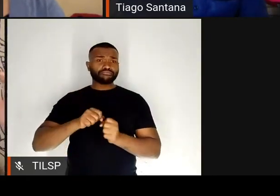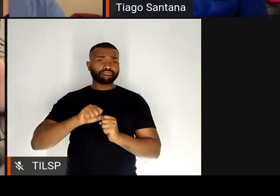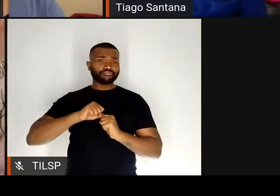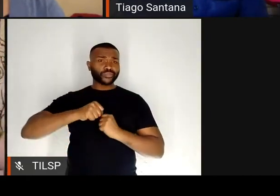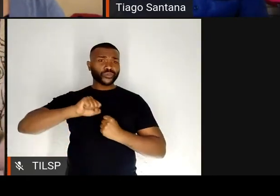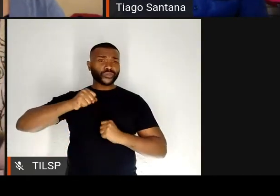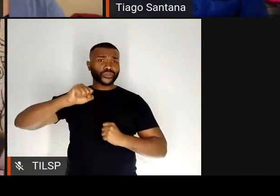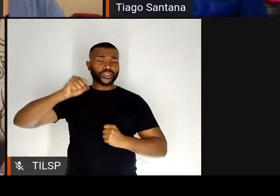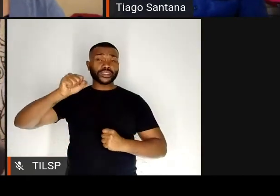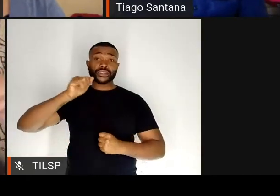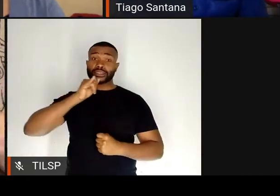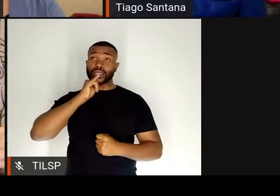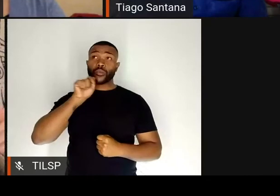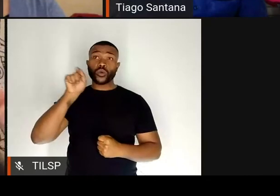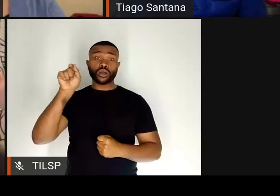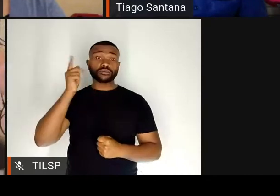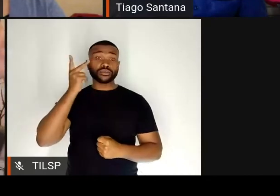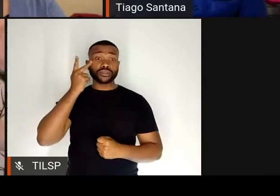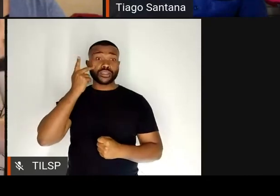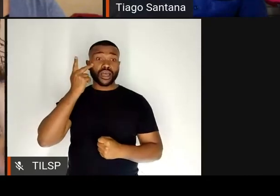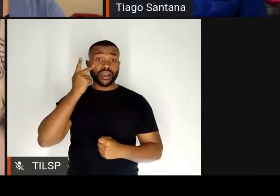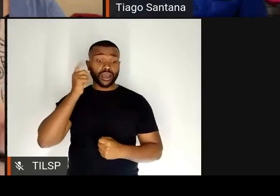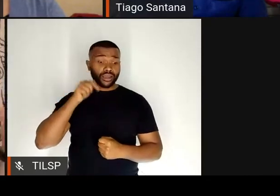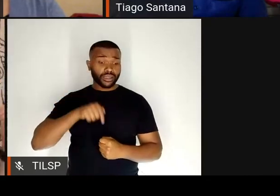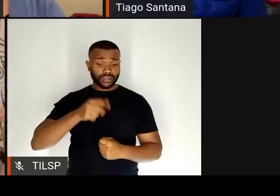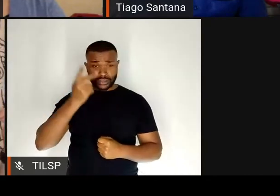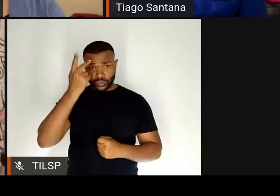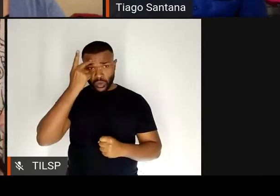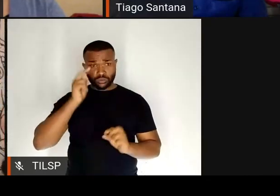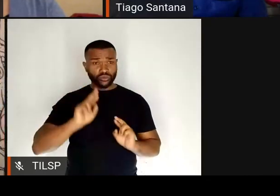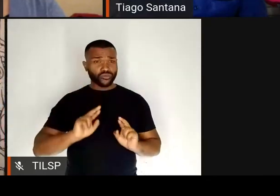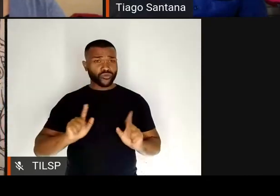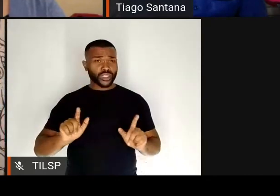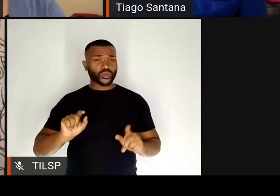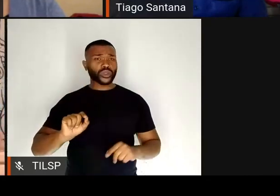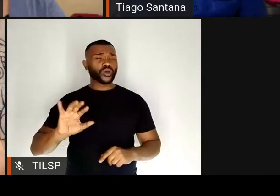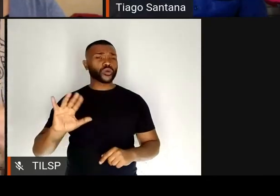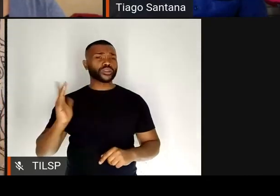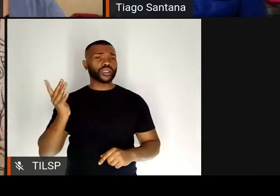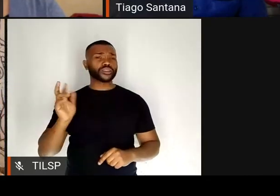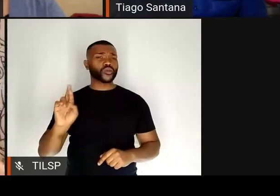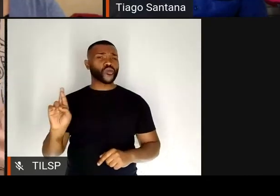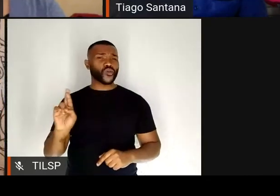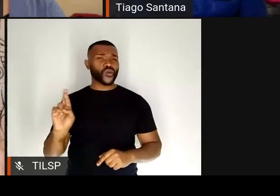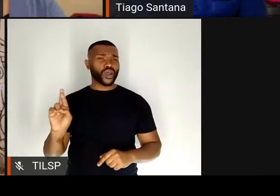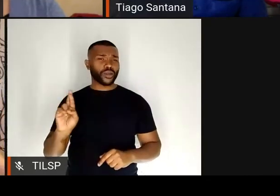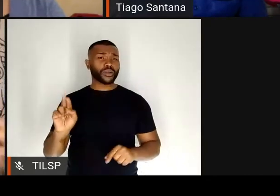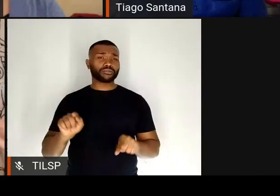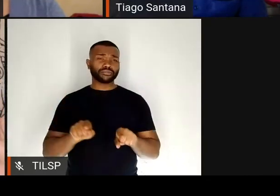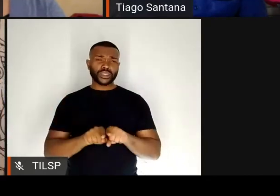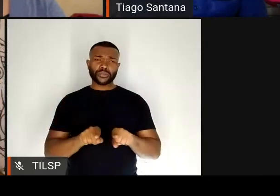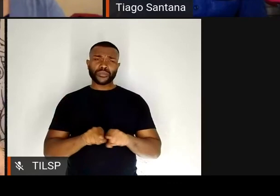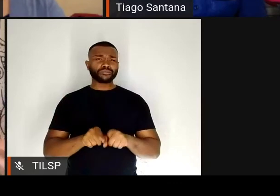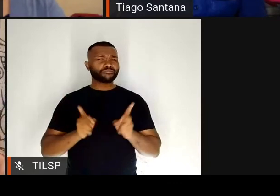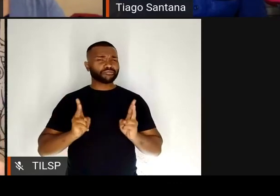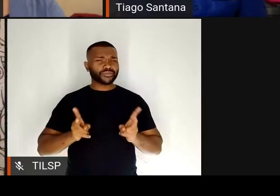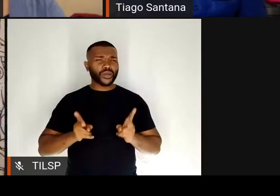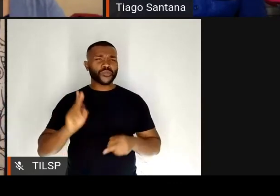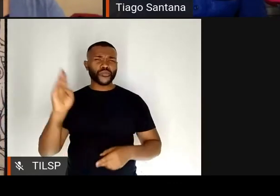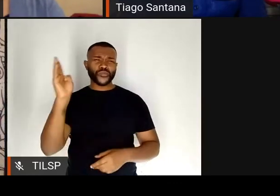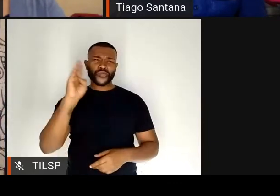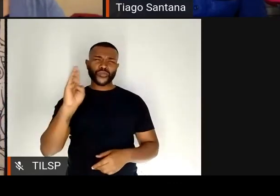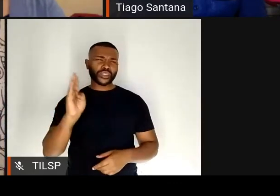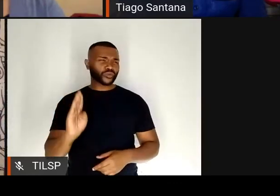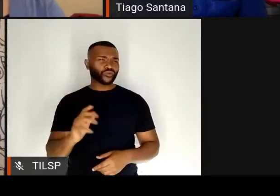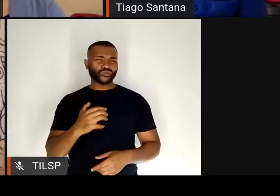Ceará é muito diferente do que acontece em São Paulo, que é muito diferente do que acontece aqui em Roraima, onde eu tô. Claro que é sempre um Brasil, tem sempre um jeitão